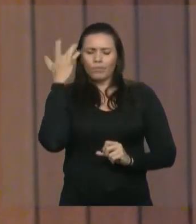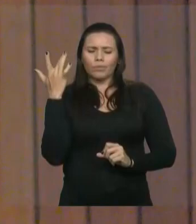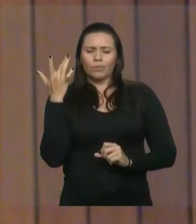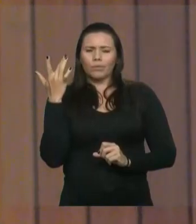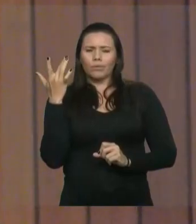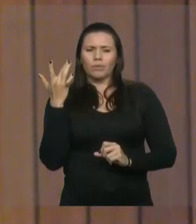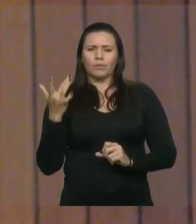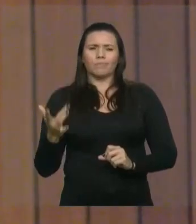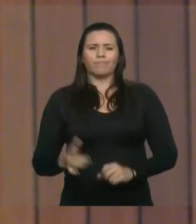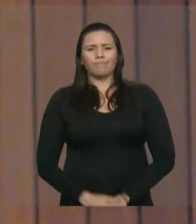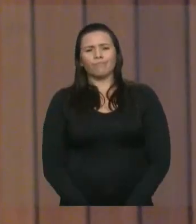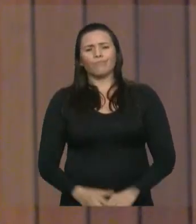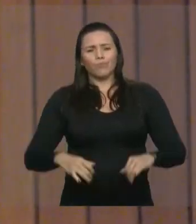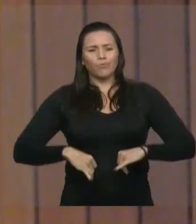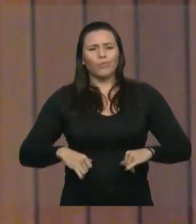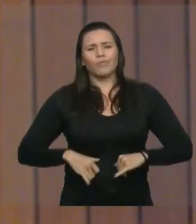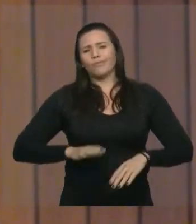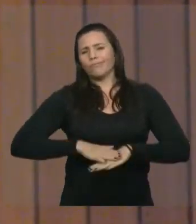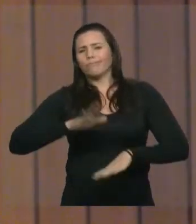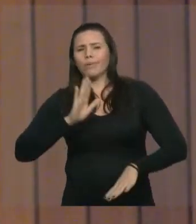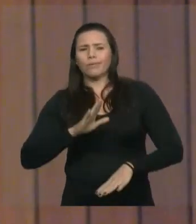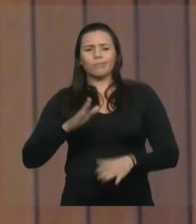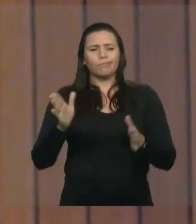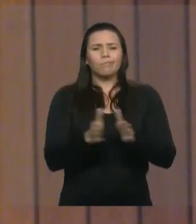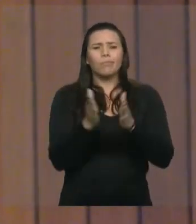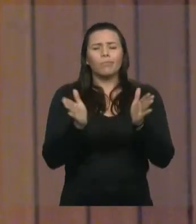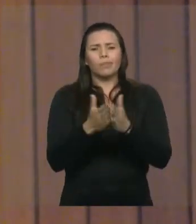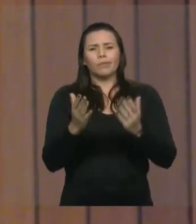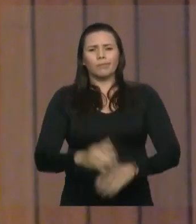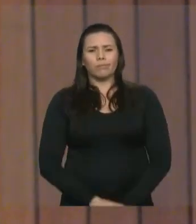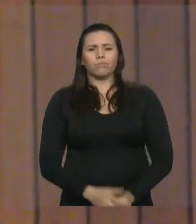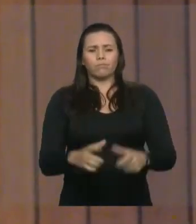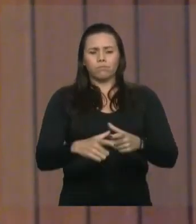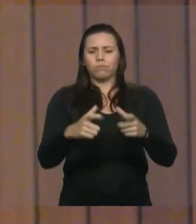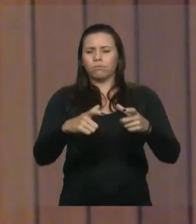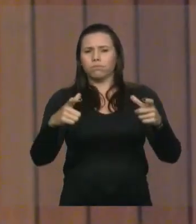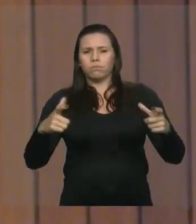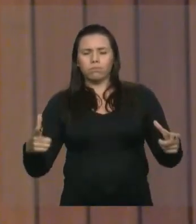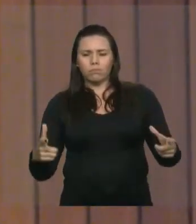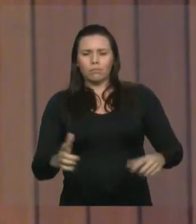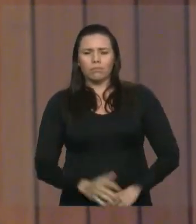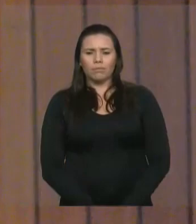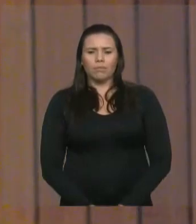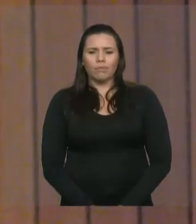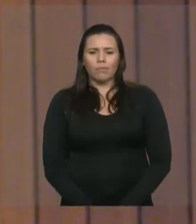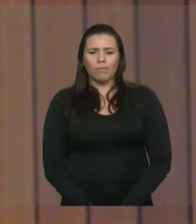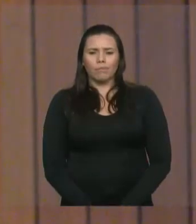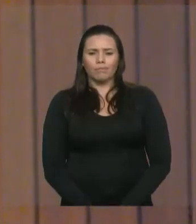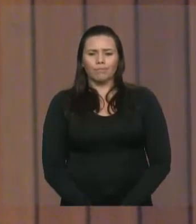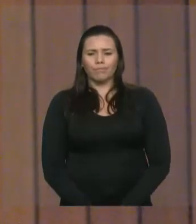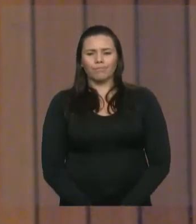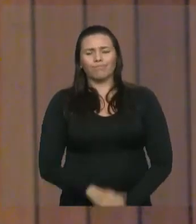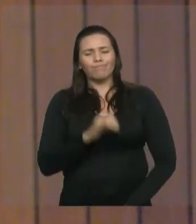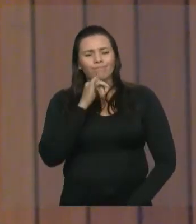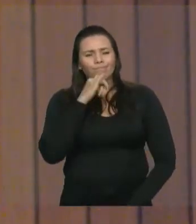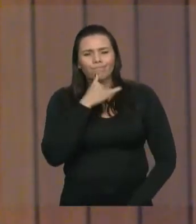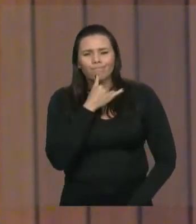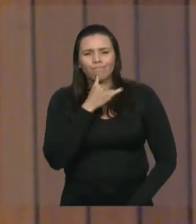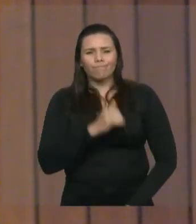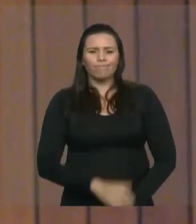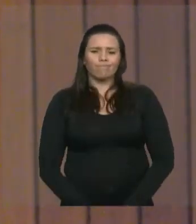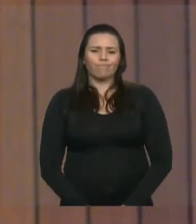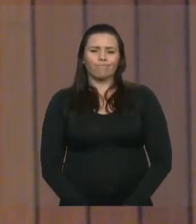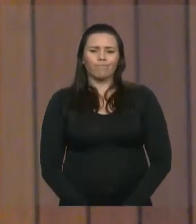É estarrecedor, é lamentável. O governo da mentira